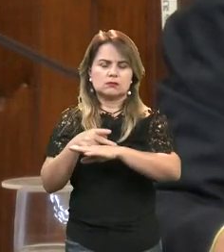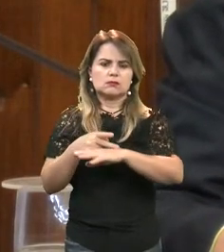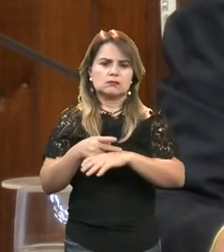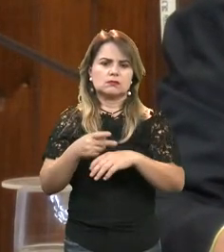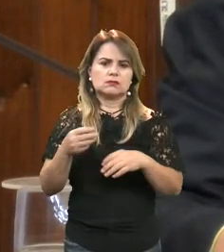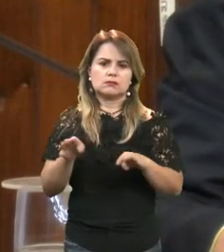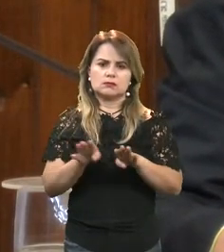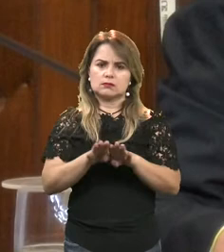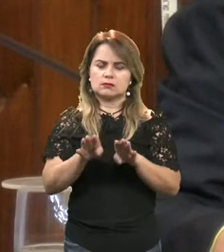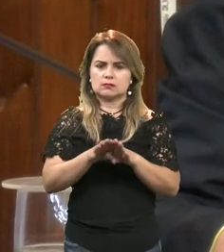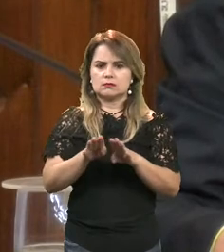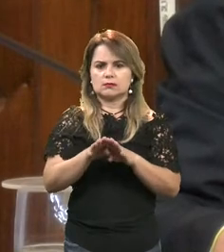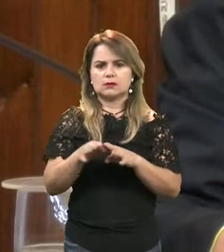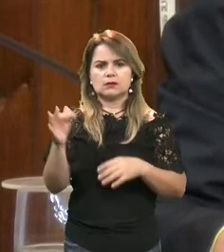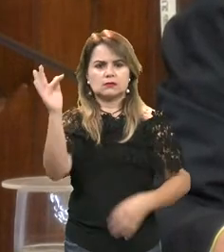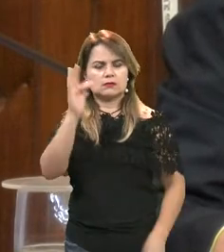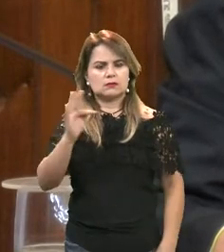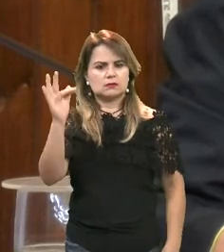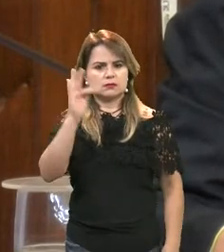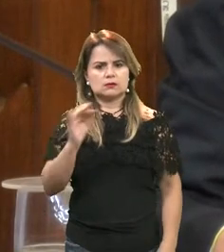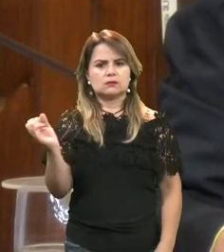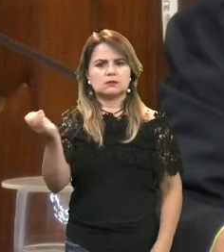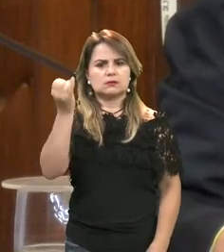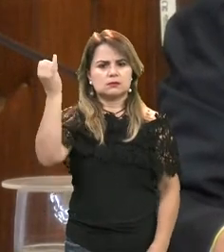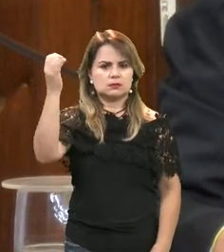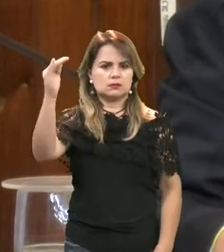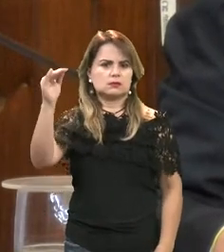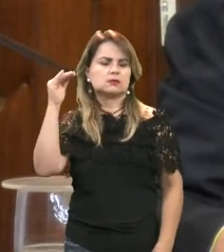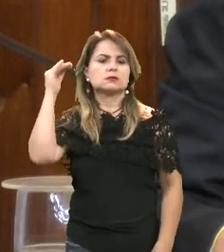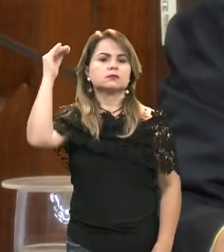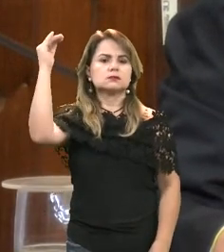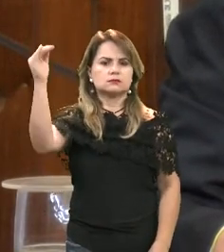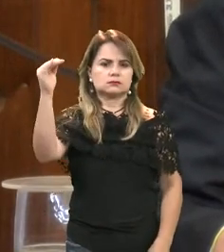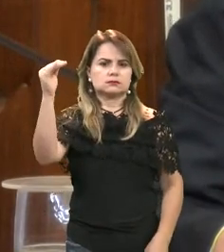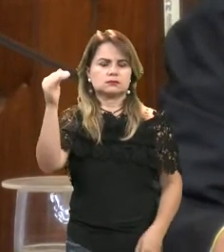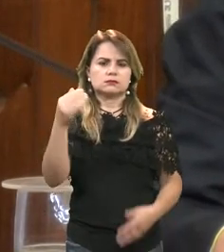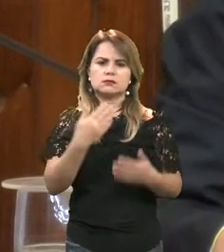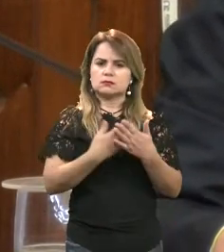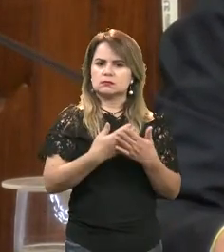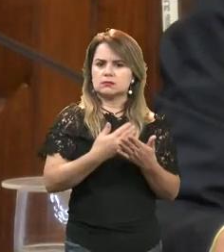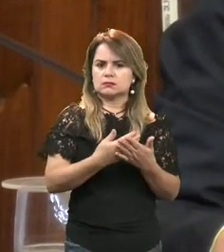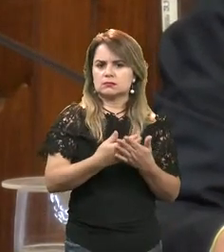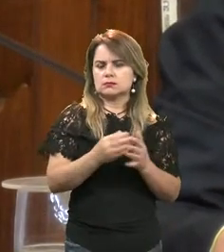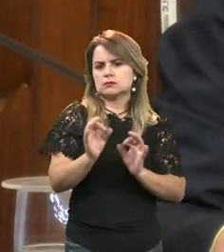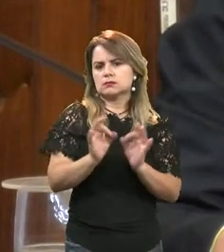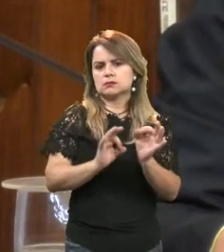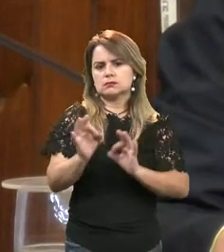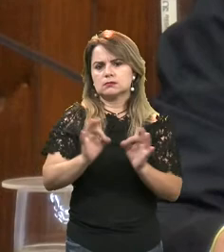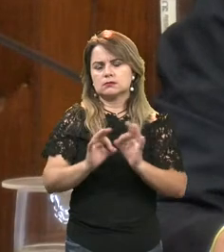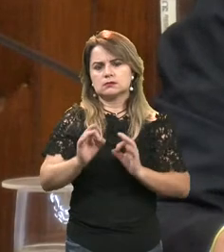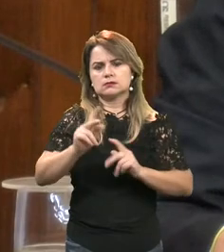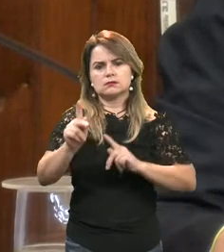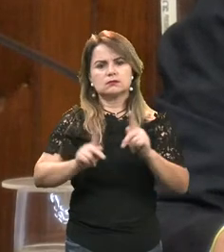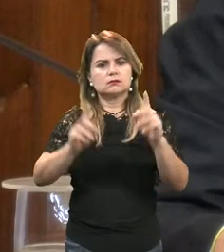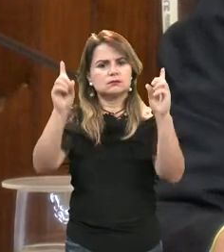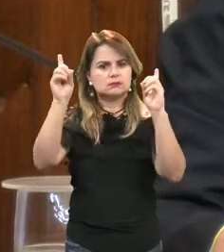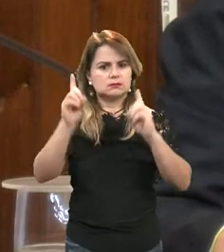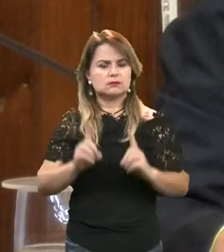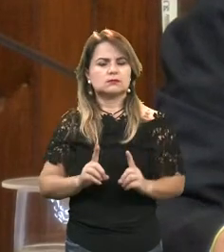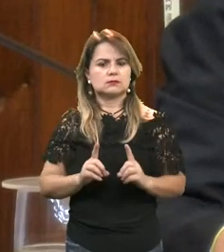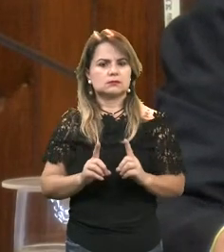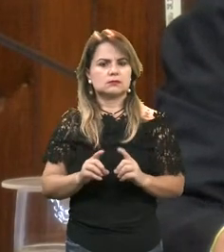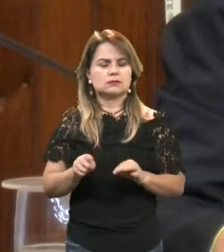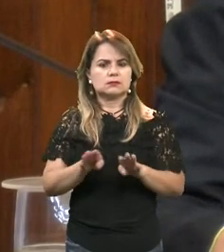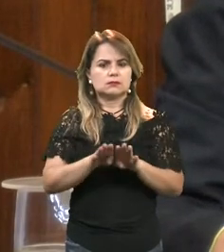cursando especialização em altas habilidades, superdotação e presidente da Associação Anjos Guerreiros,